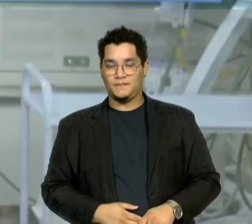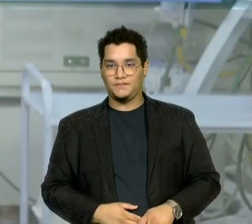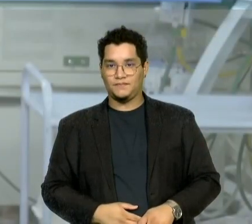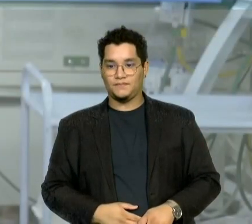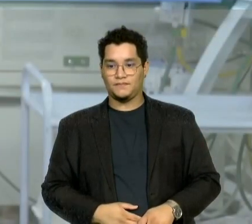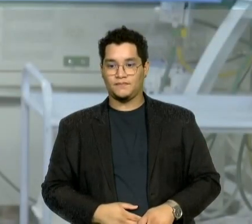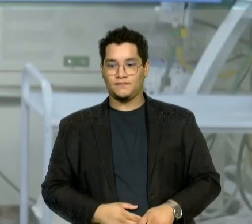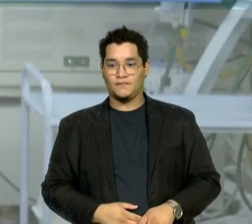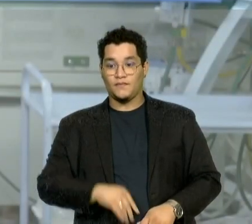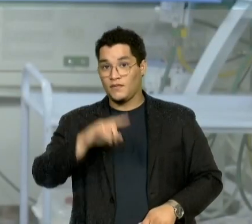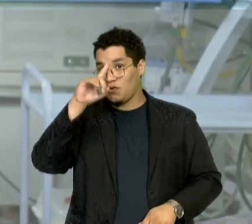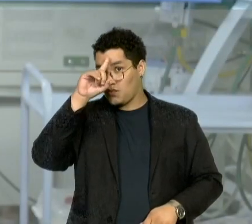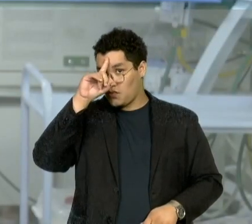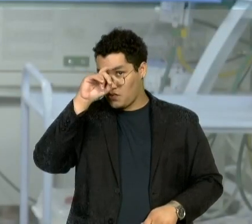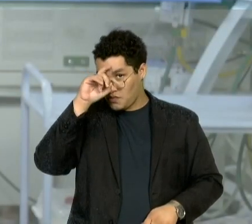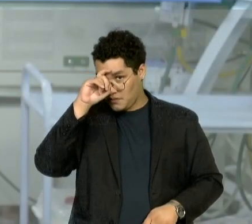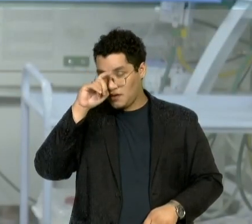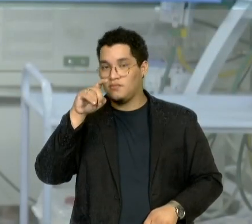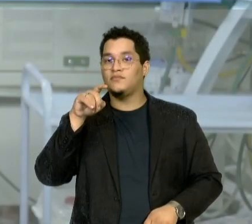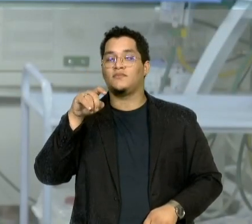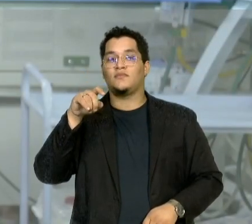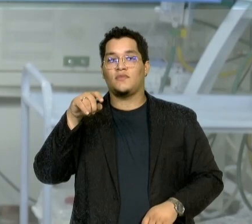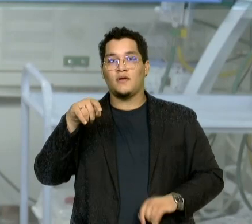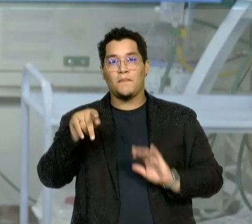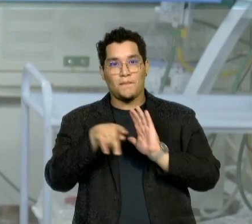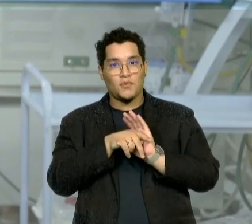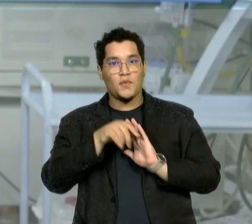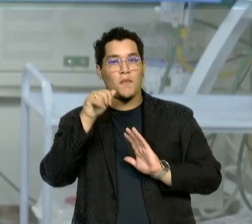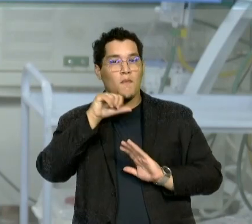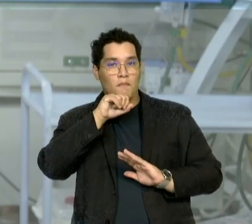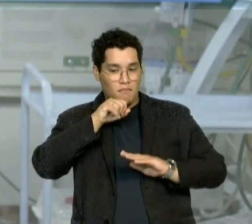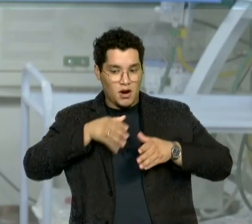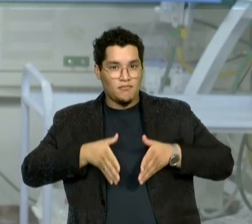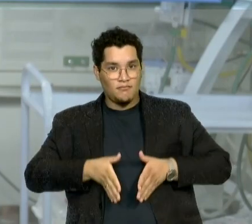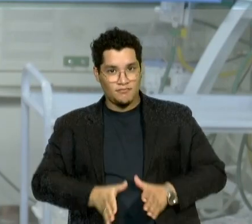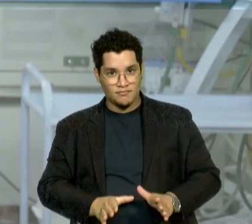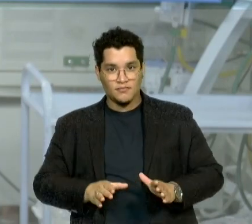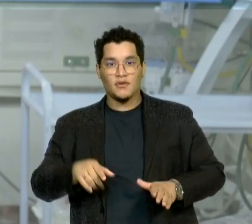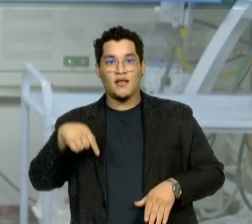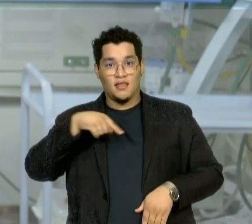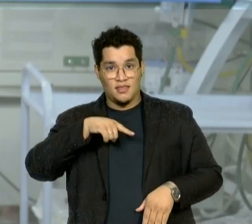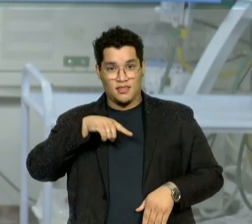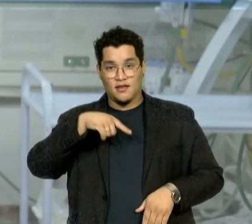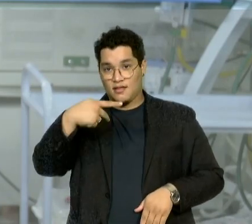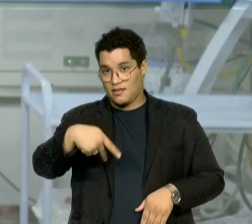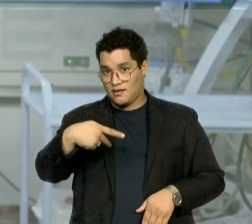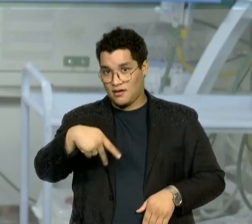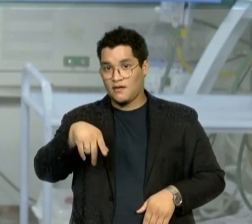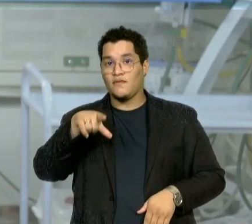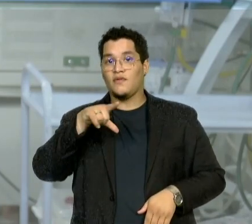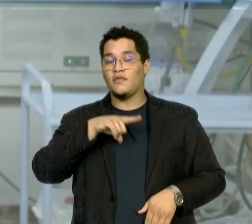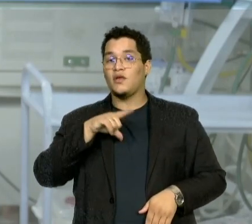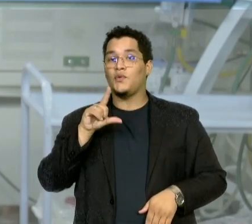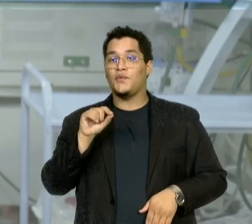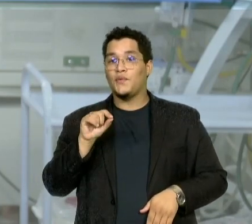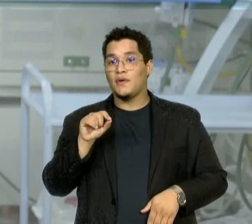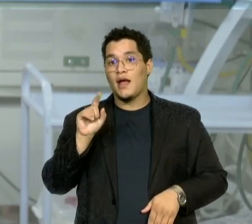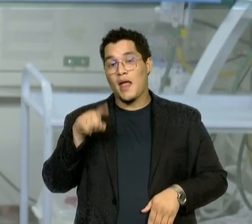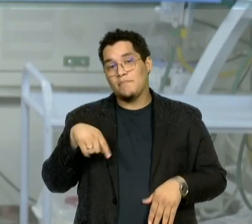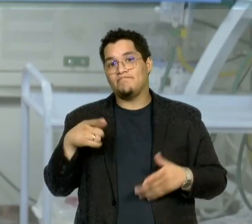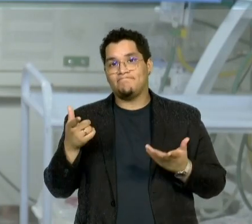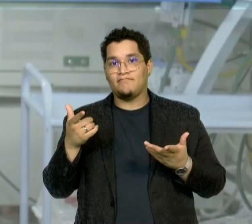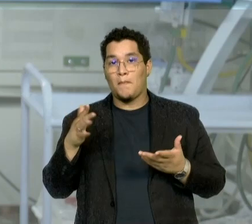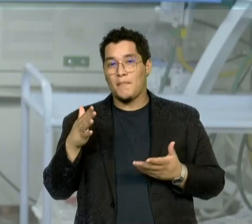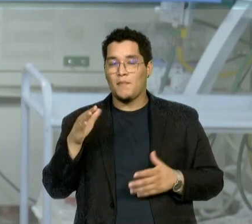Na maternidade de alta complexidade do Maranhão, são necessários 8 litros de leite por dia para alimentar os